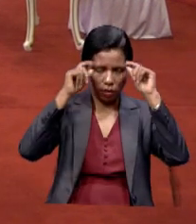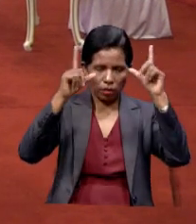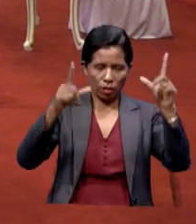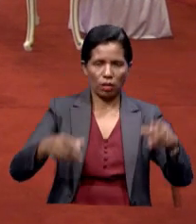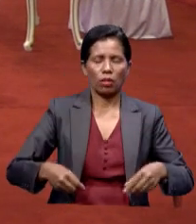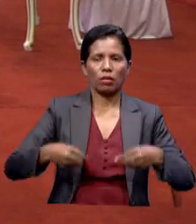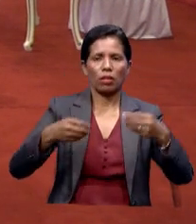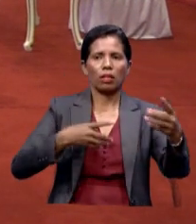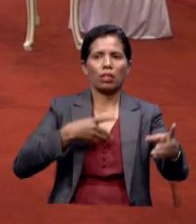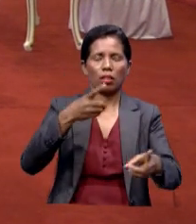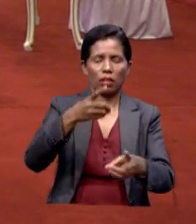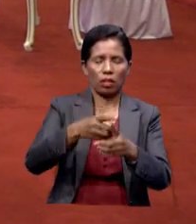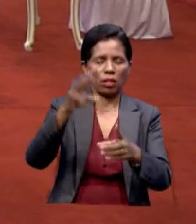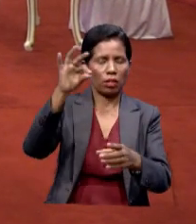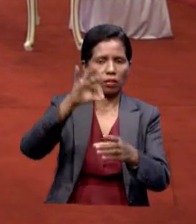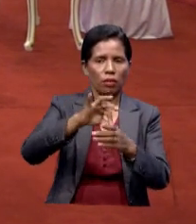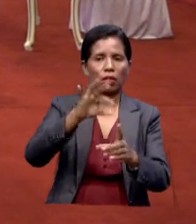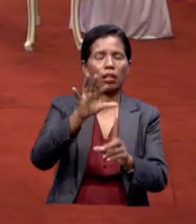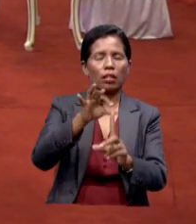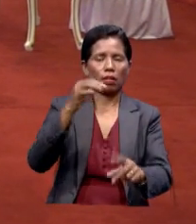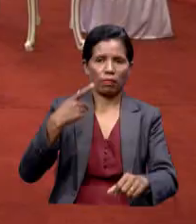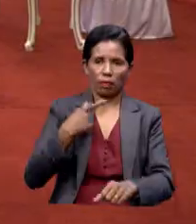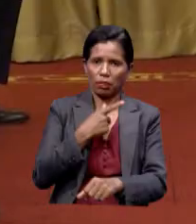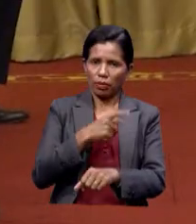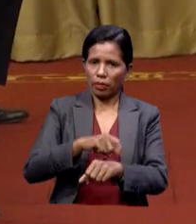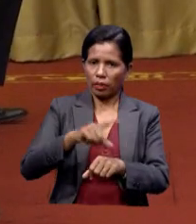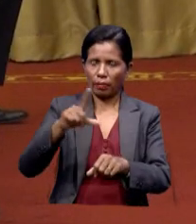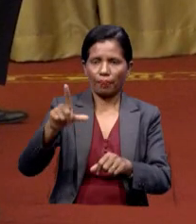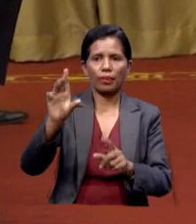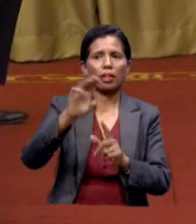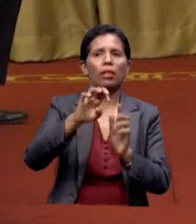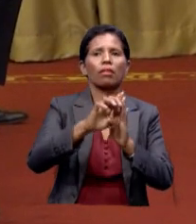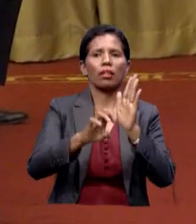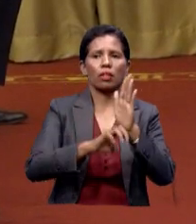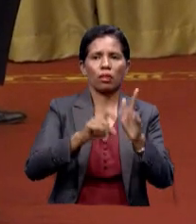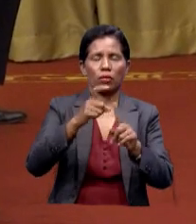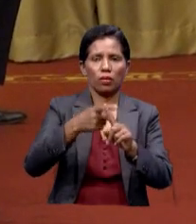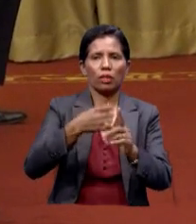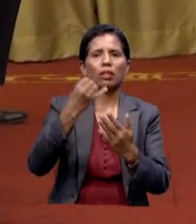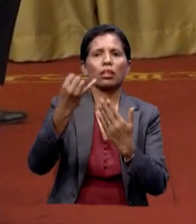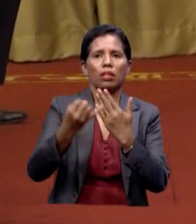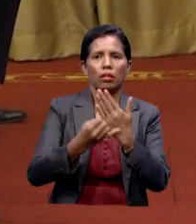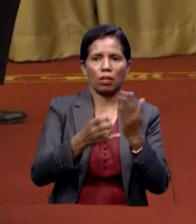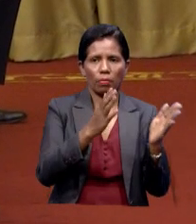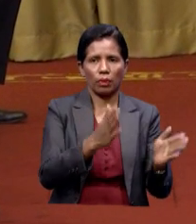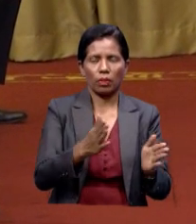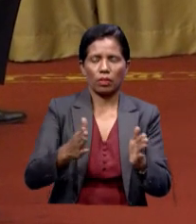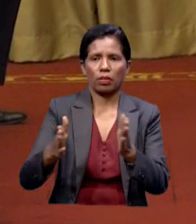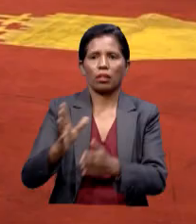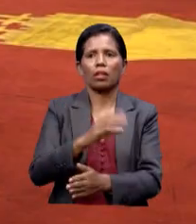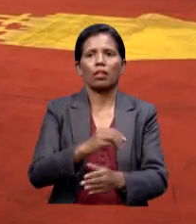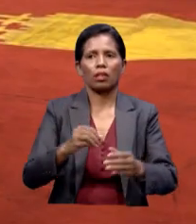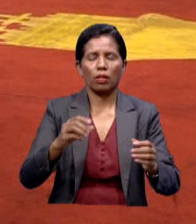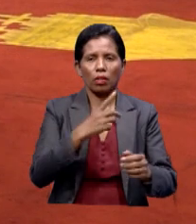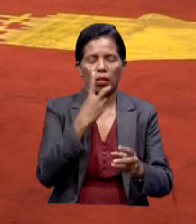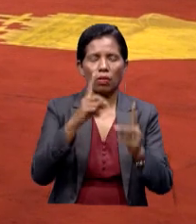exerce direito voto ia eleição parlamentar. Sefe Estado Hateten ia fon zaneiro nilaran hahu prosesu formal hode